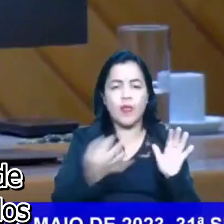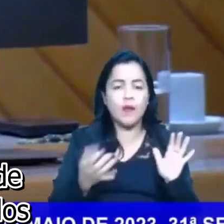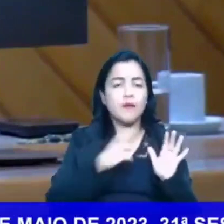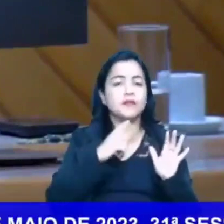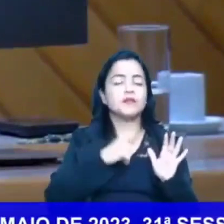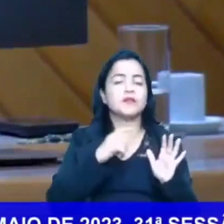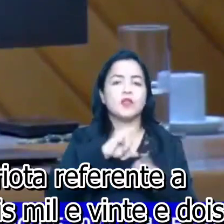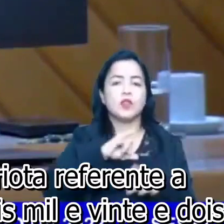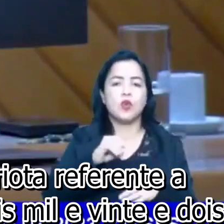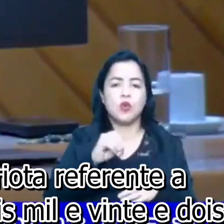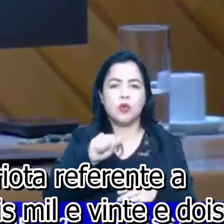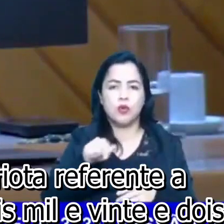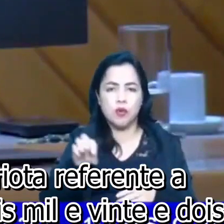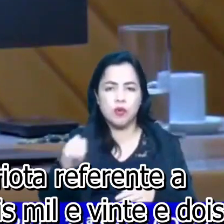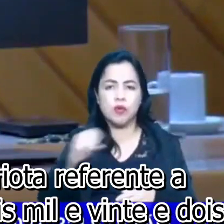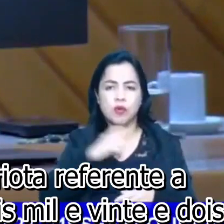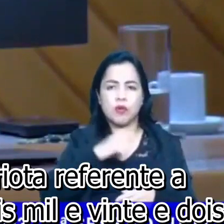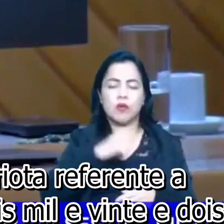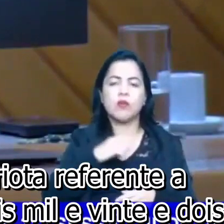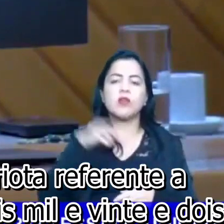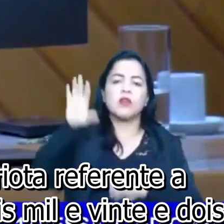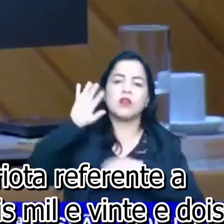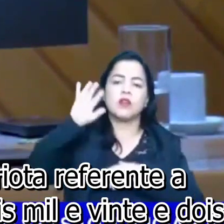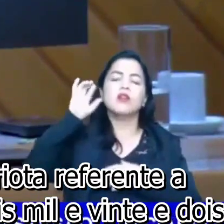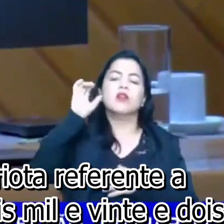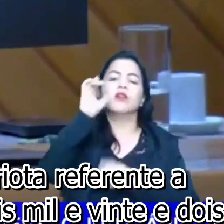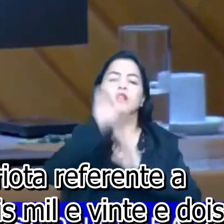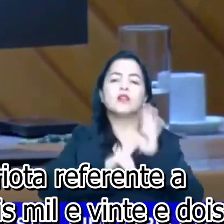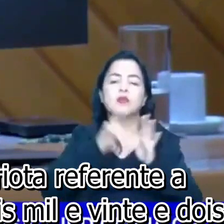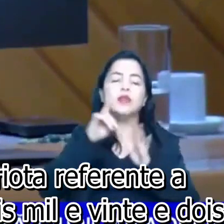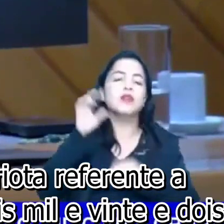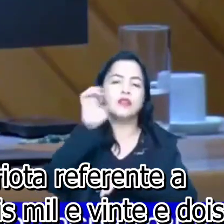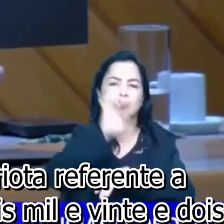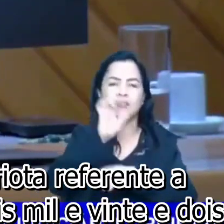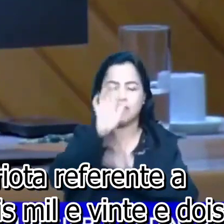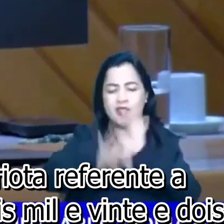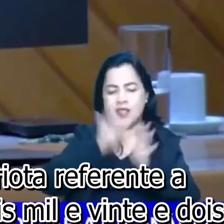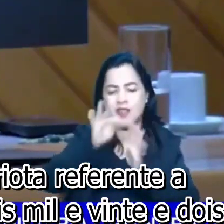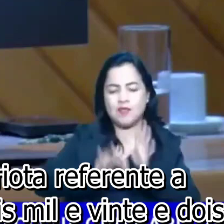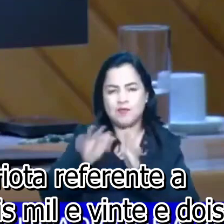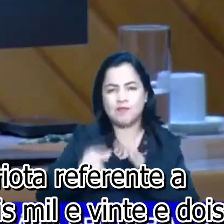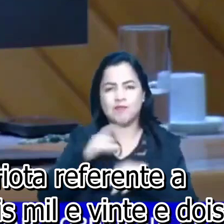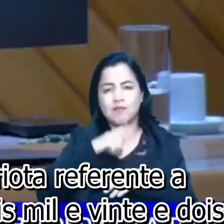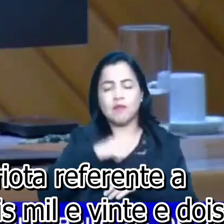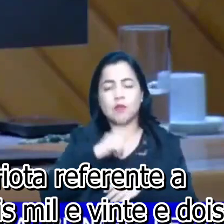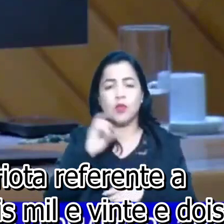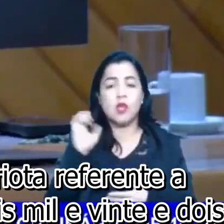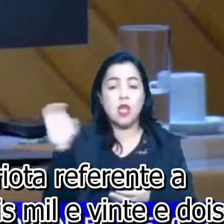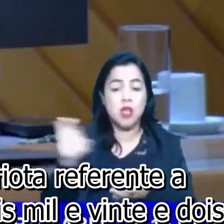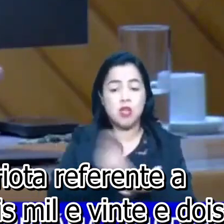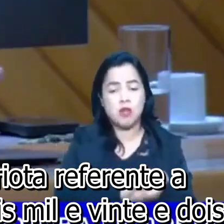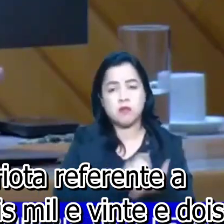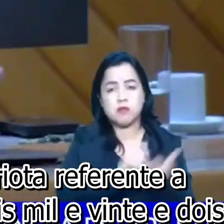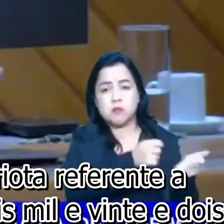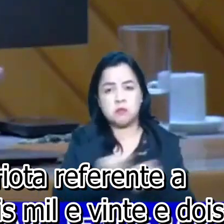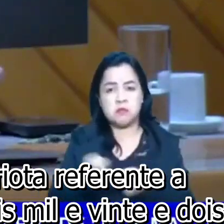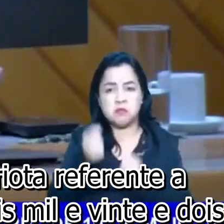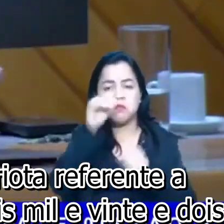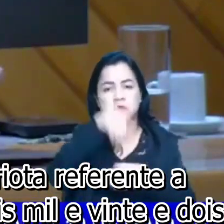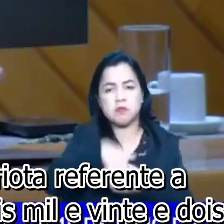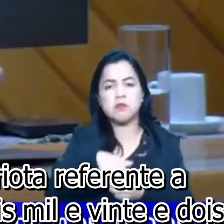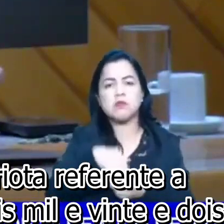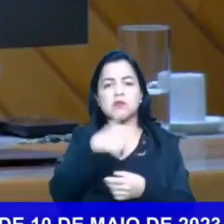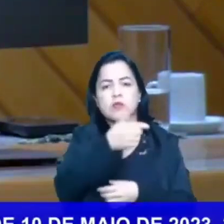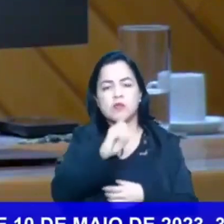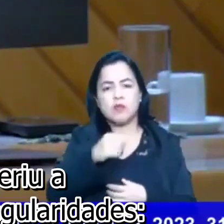Santos Silva, candidato ao cargo de deputado federal pelo Patriota, referente à aplicação de recurso nas campanhas das eleições de 2022.